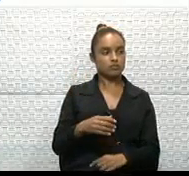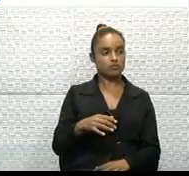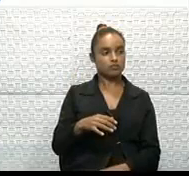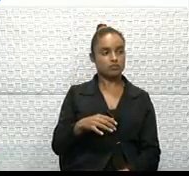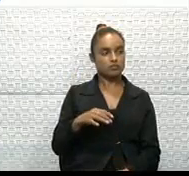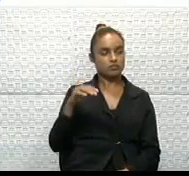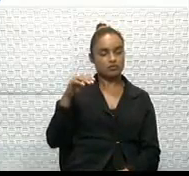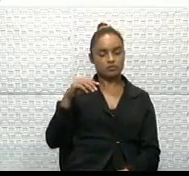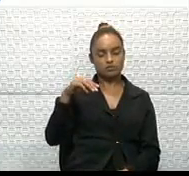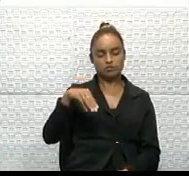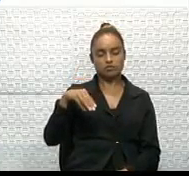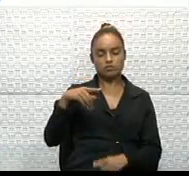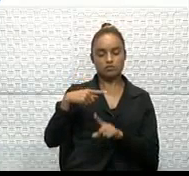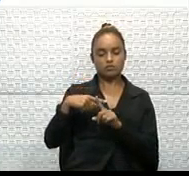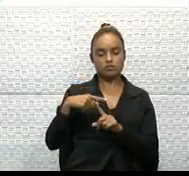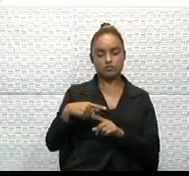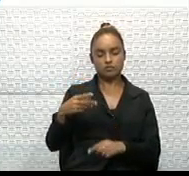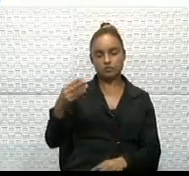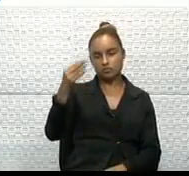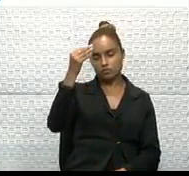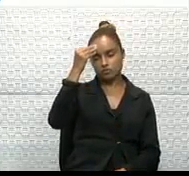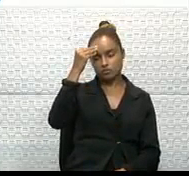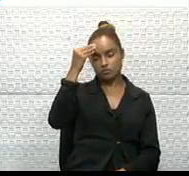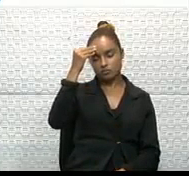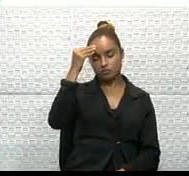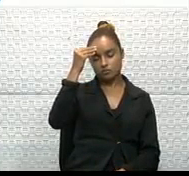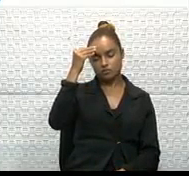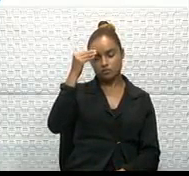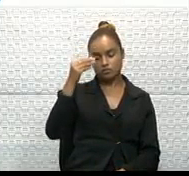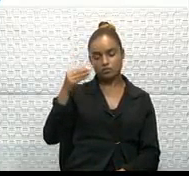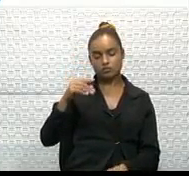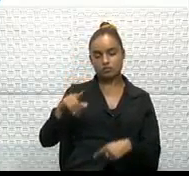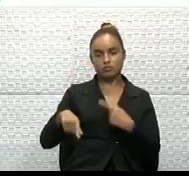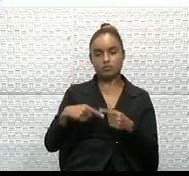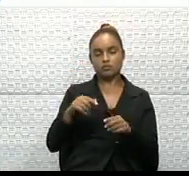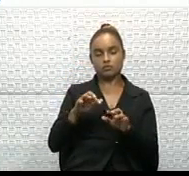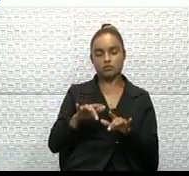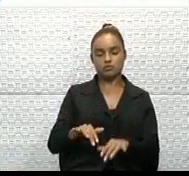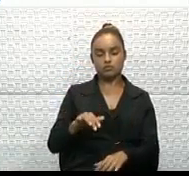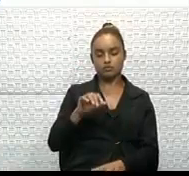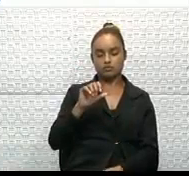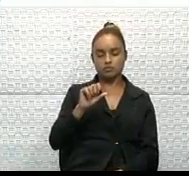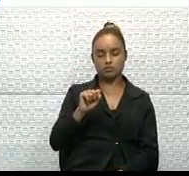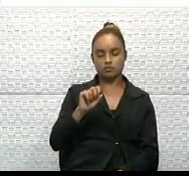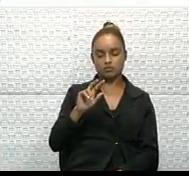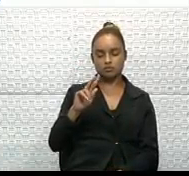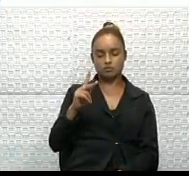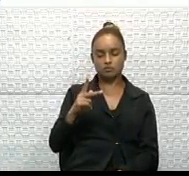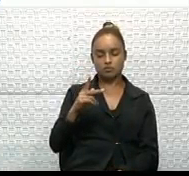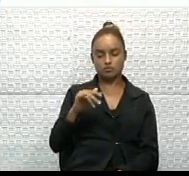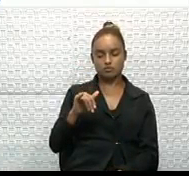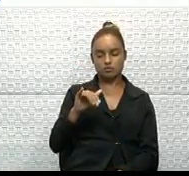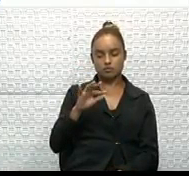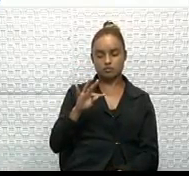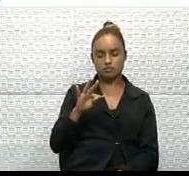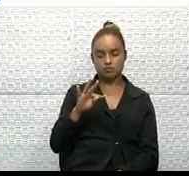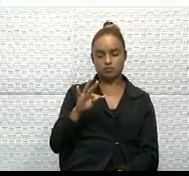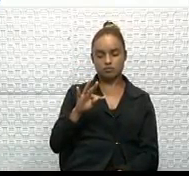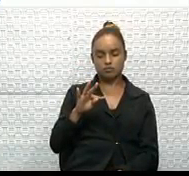para registrar na memória. Depois, nós digitamos Shift 2 e escolhemos a